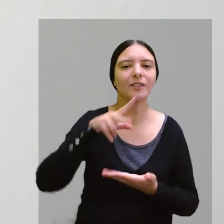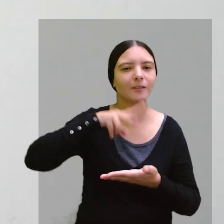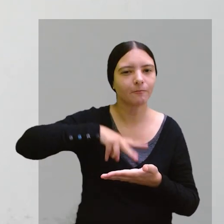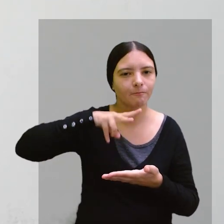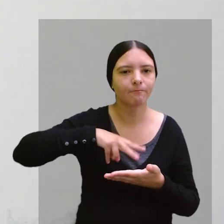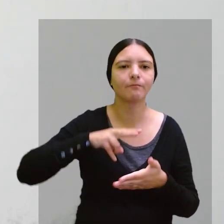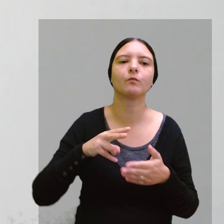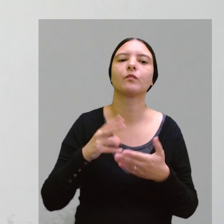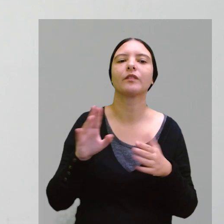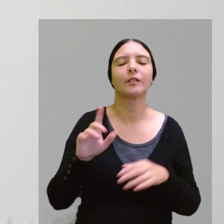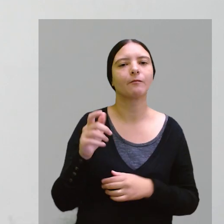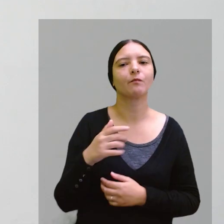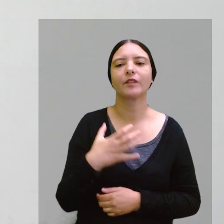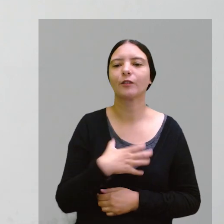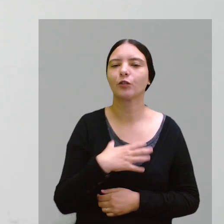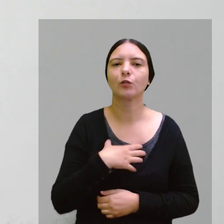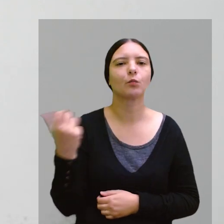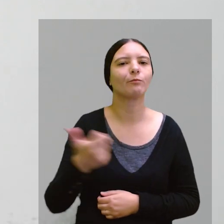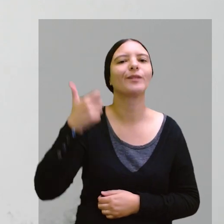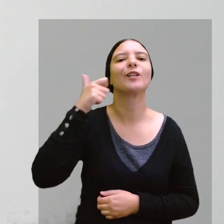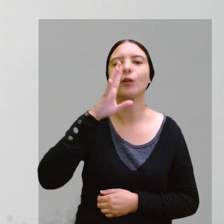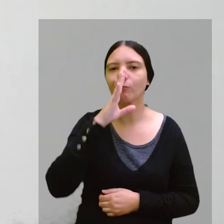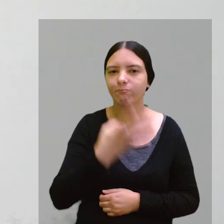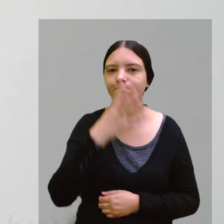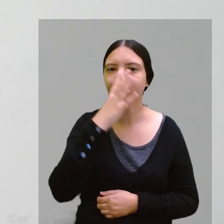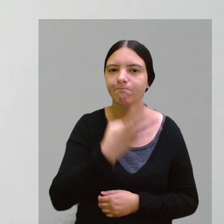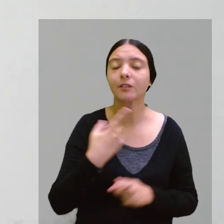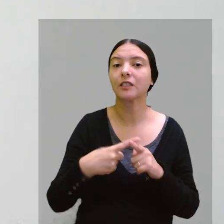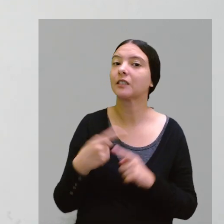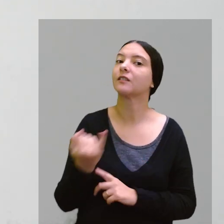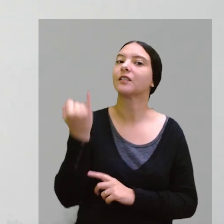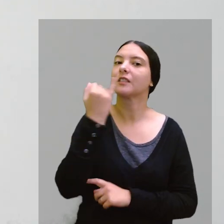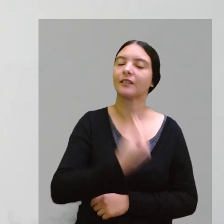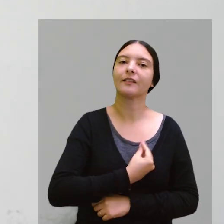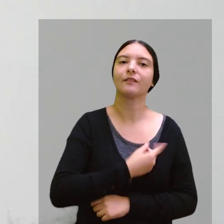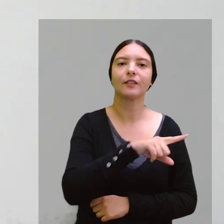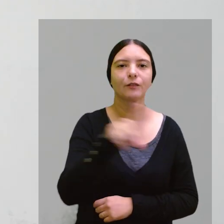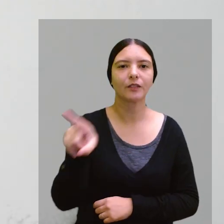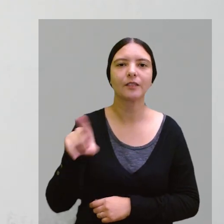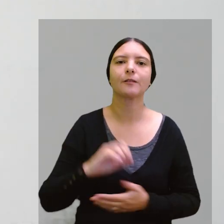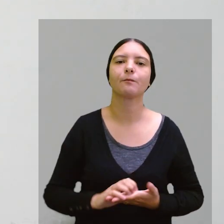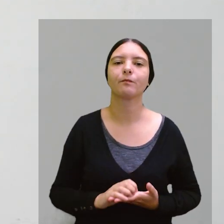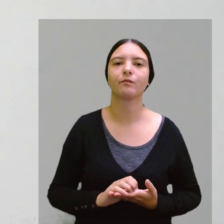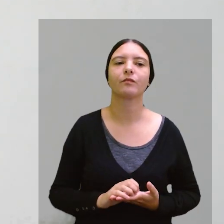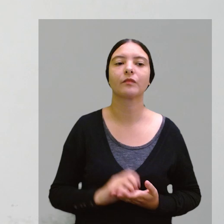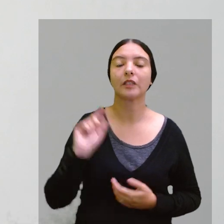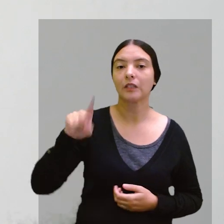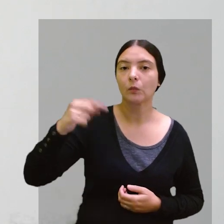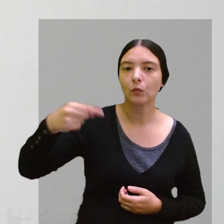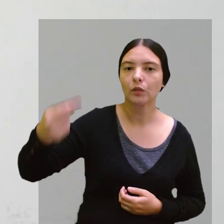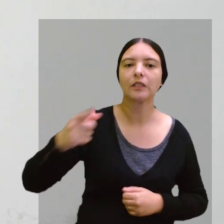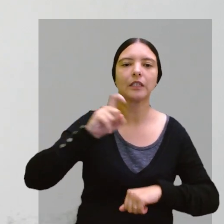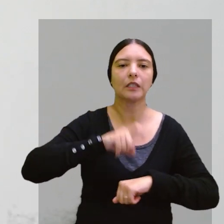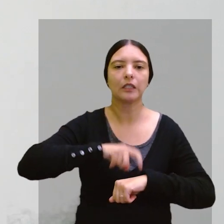bastante, melhora muito a qualidade desse julgamento, o que é muito importante na vida de vocês. Vocês mais tarde,